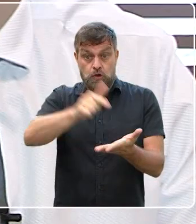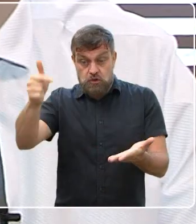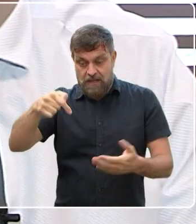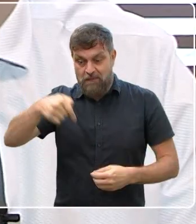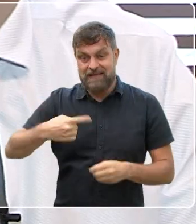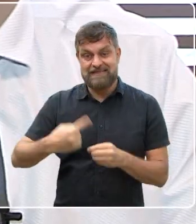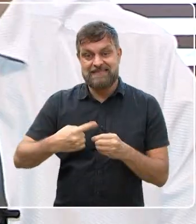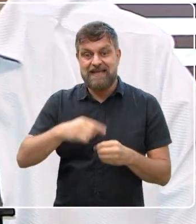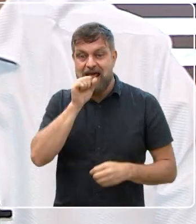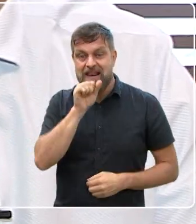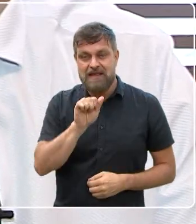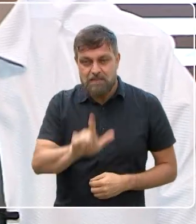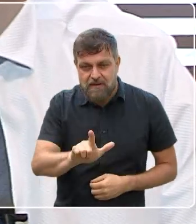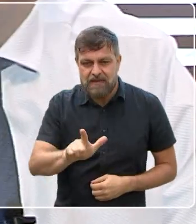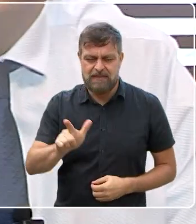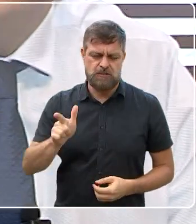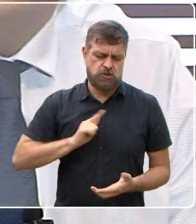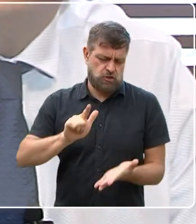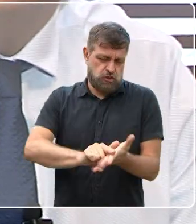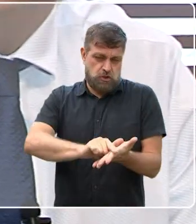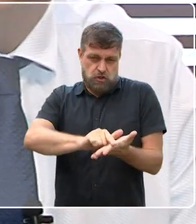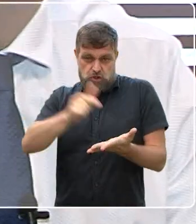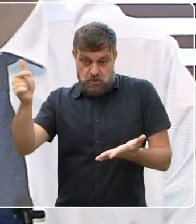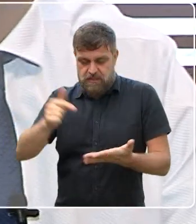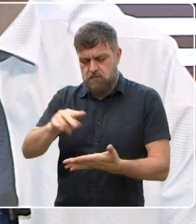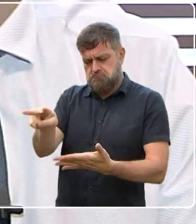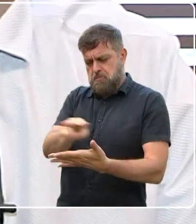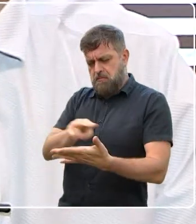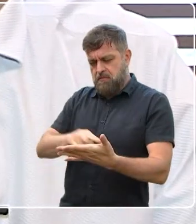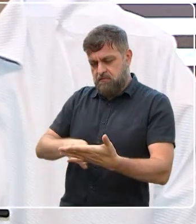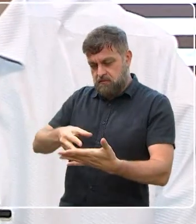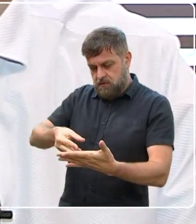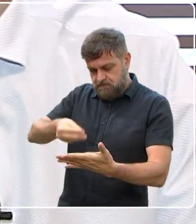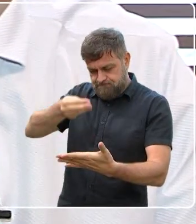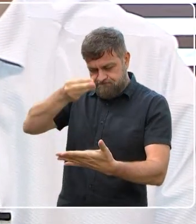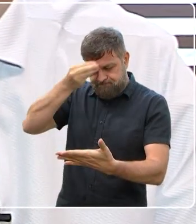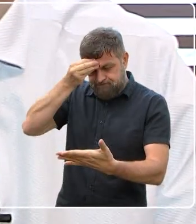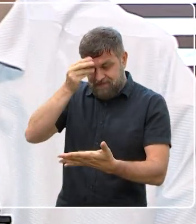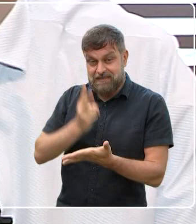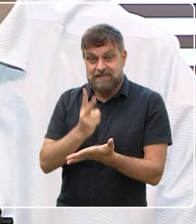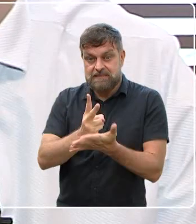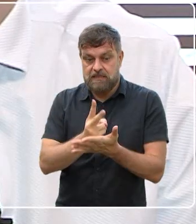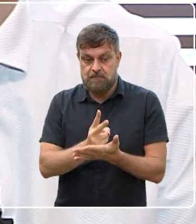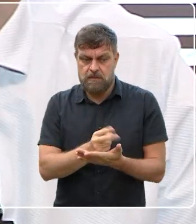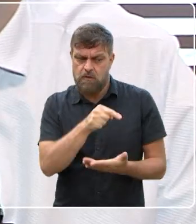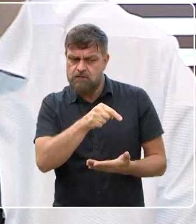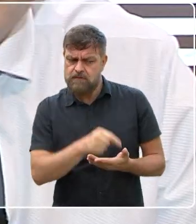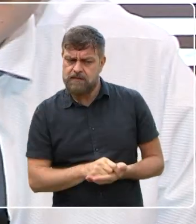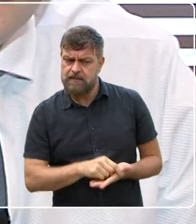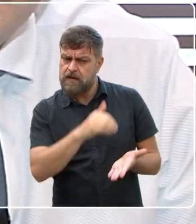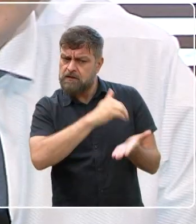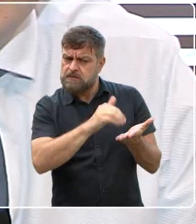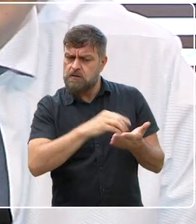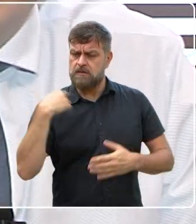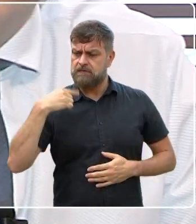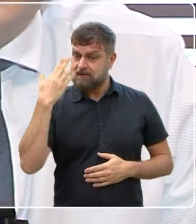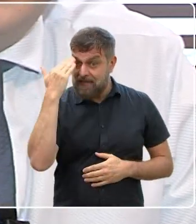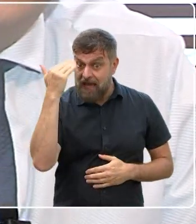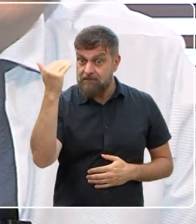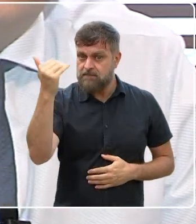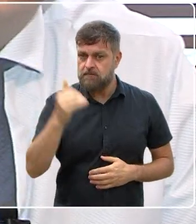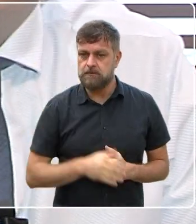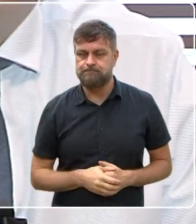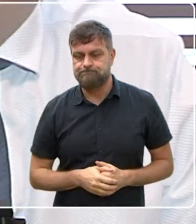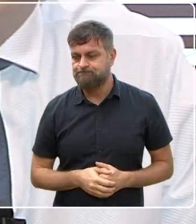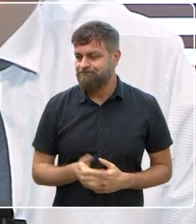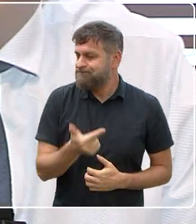de Limeira, lembro do Jornal de Limeira, da Gazeta e de outras coisas, que sempre mostraram o escritório.